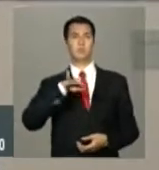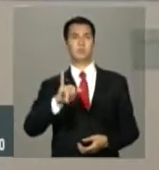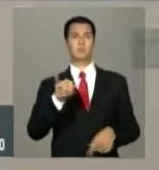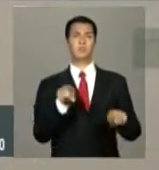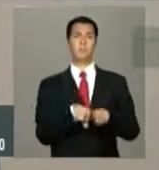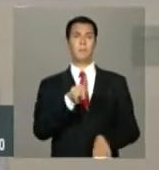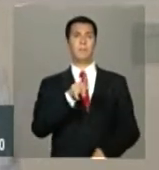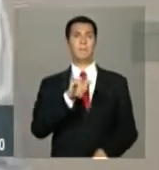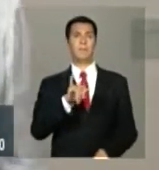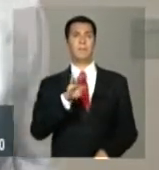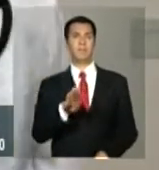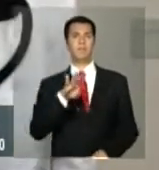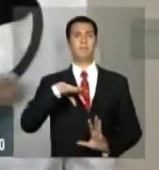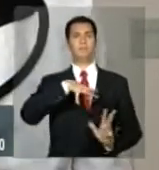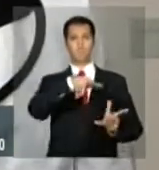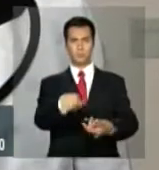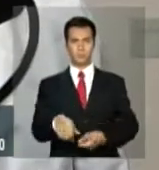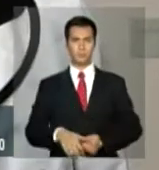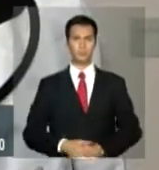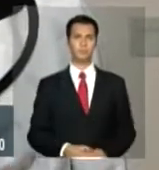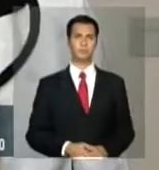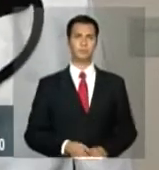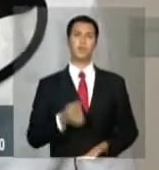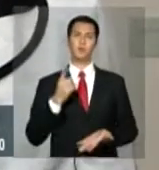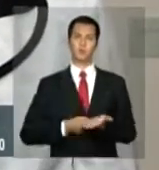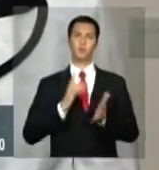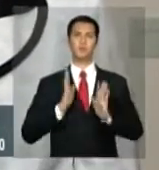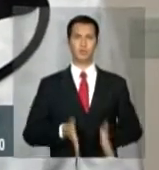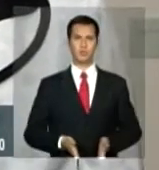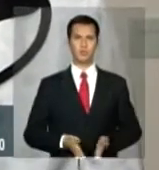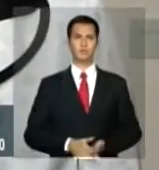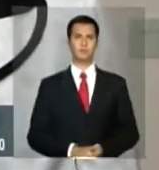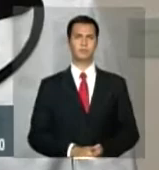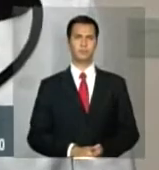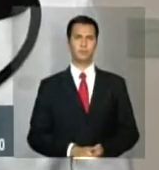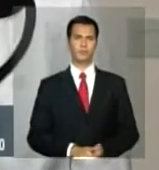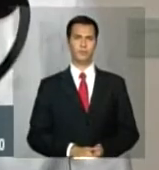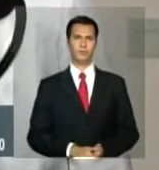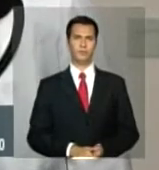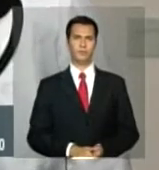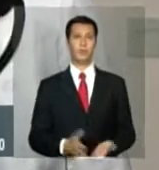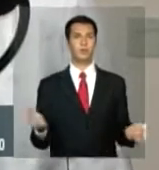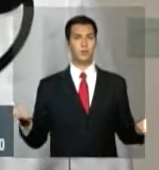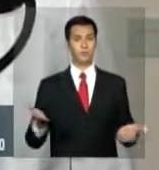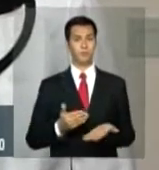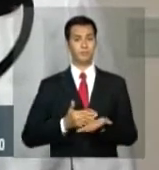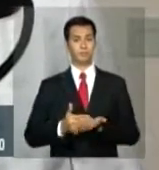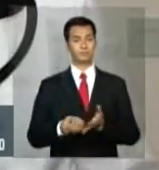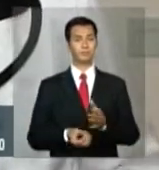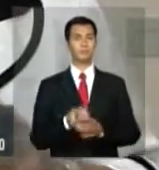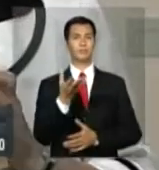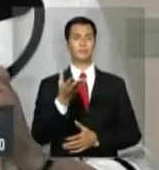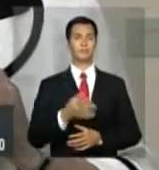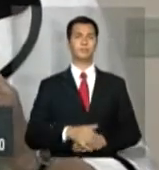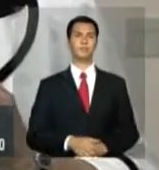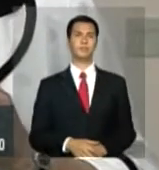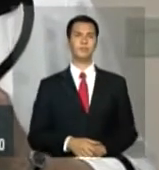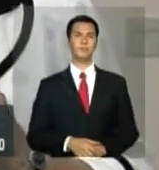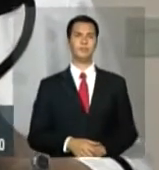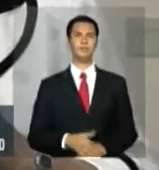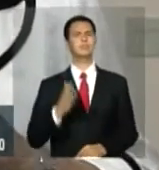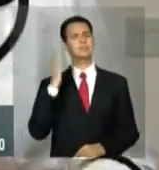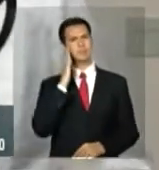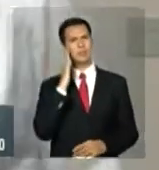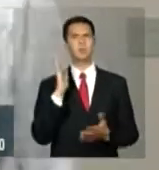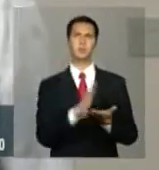internacional. O acordo está feito, agora ele está em implementação. Obviamente, há